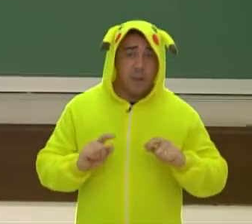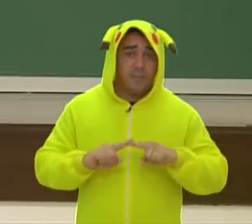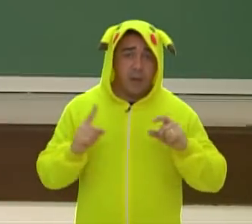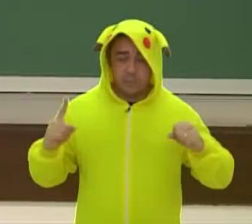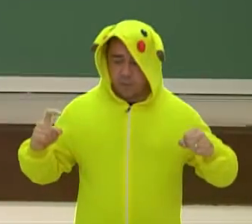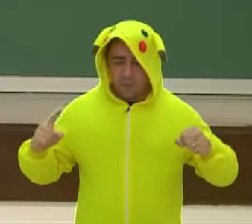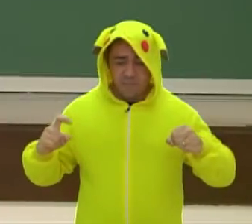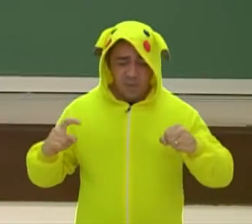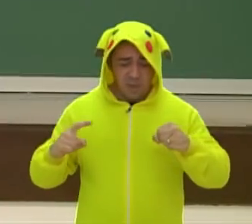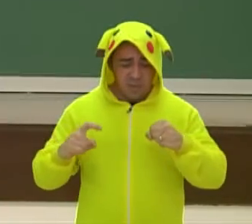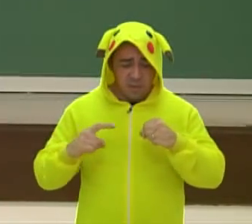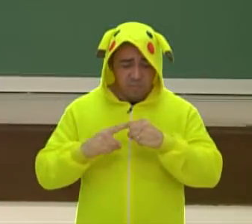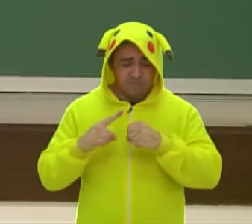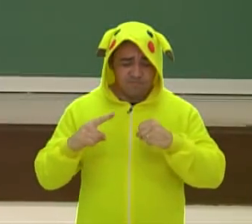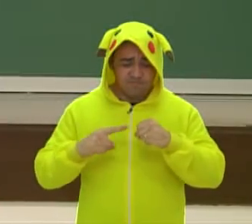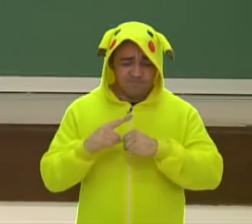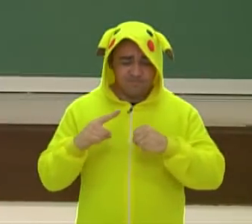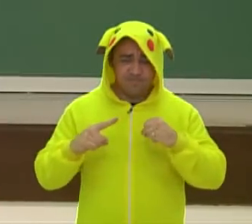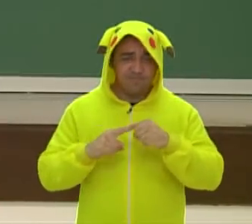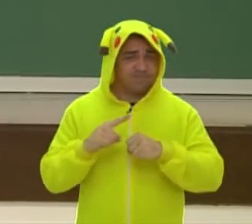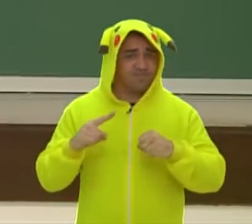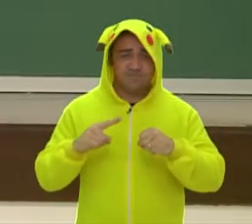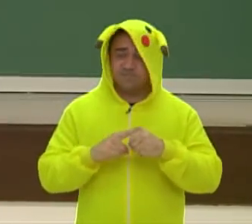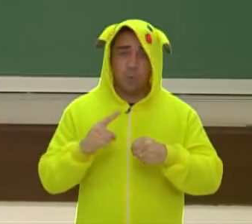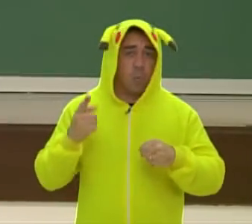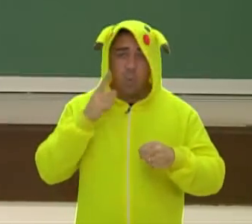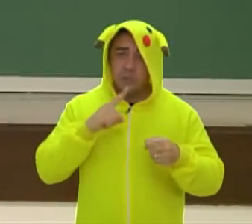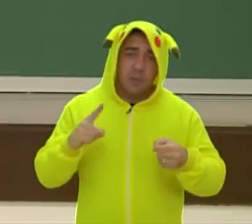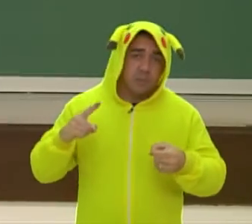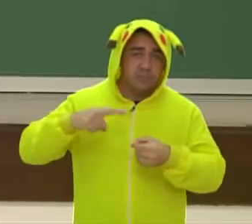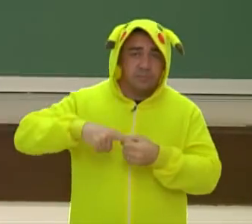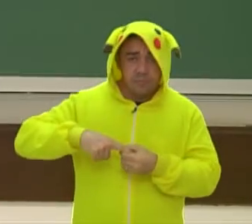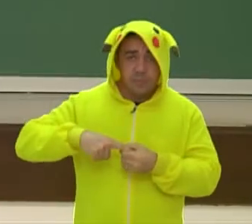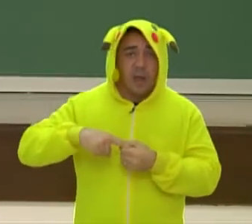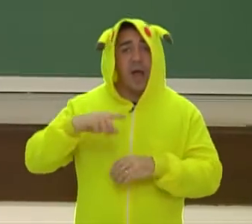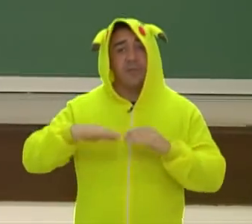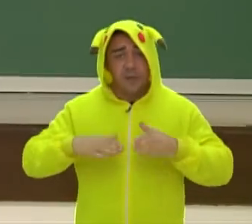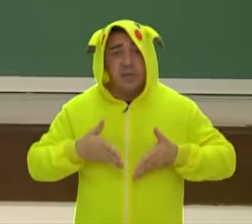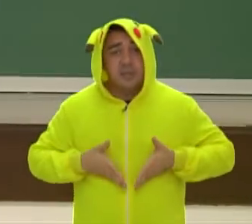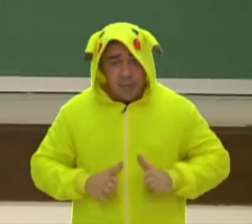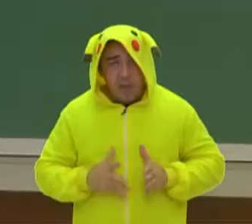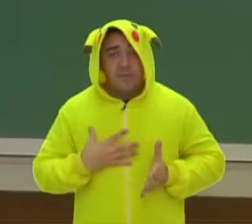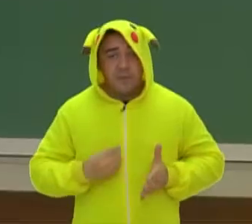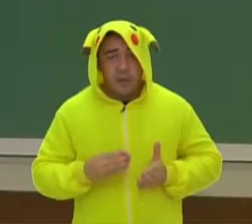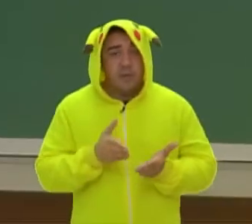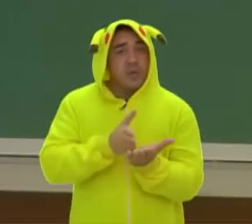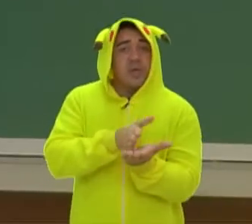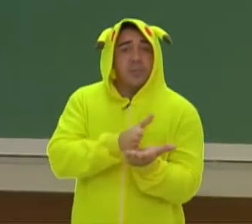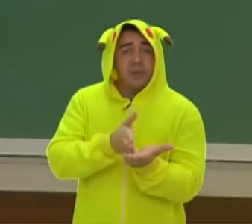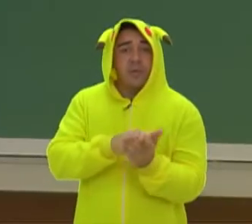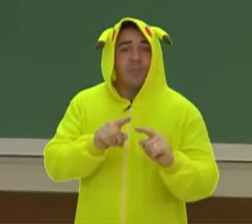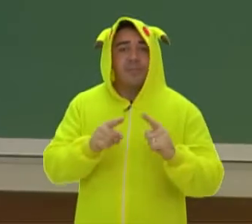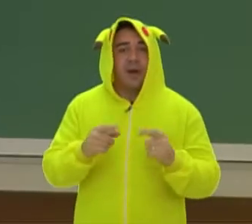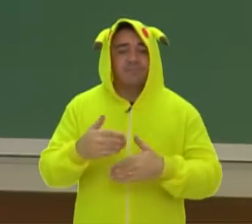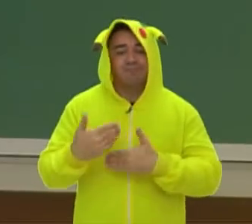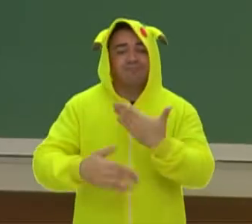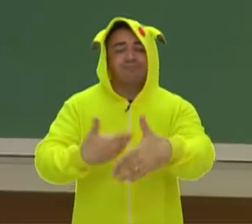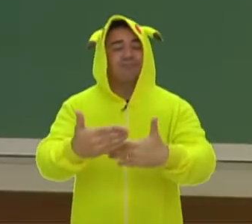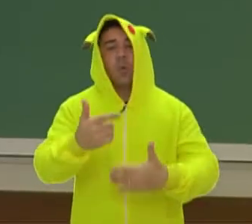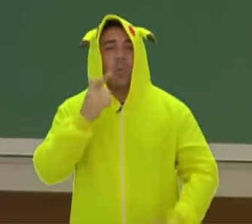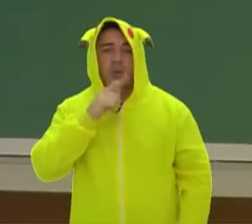não conseguem mais interagir entre eles ali, ou até gera um filhotinho às vezes, mas que é o animal híbrido, que não vai